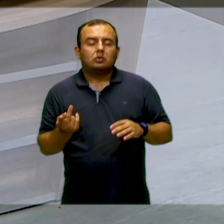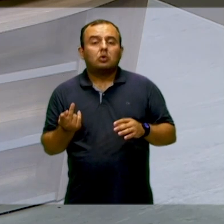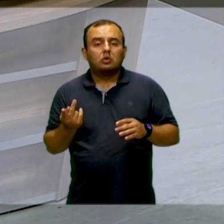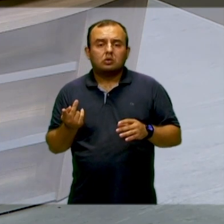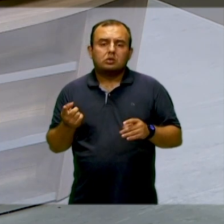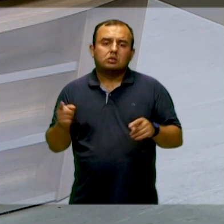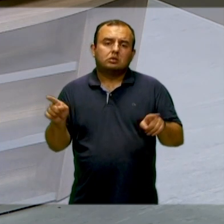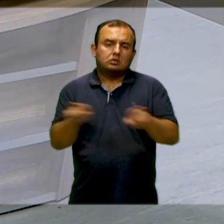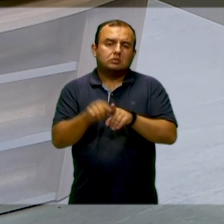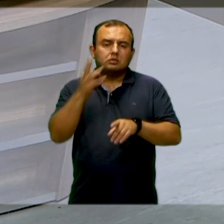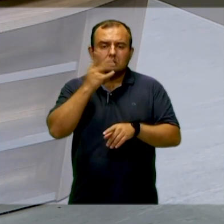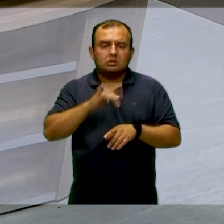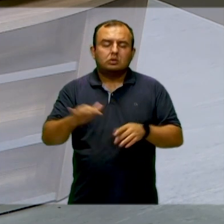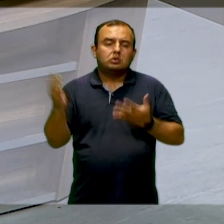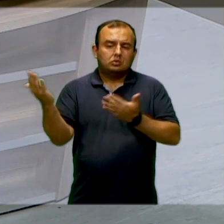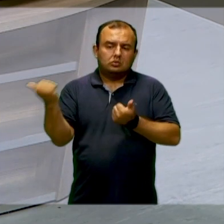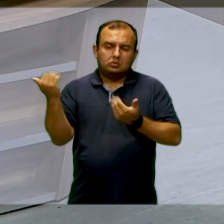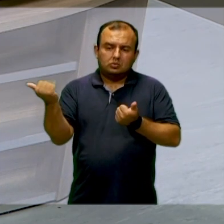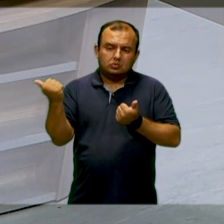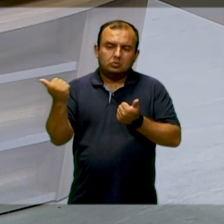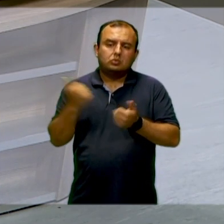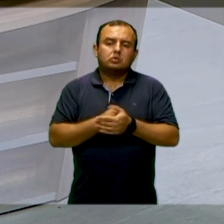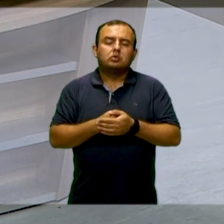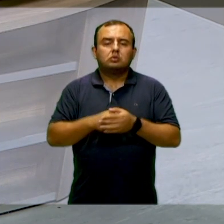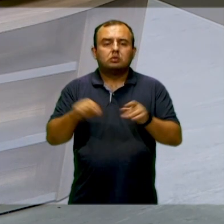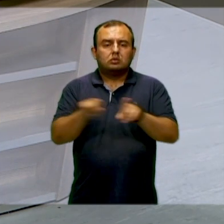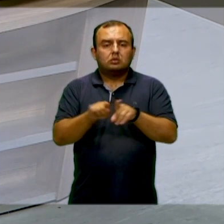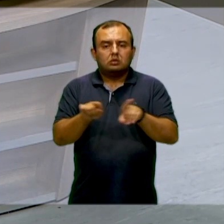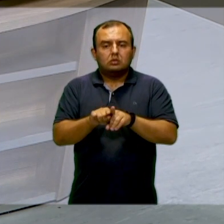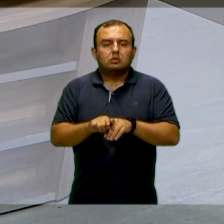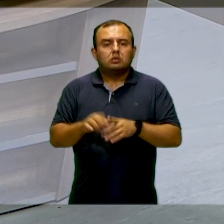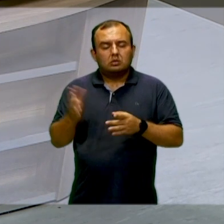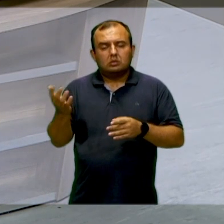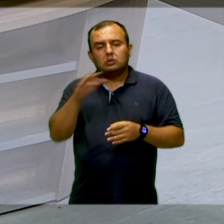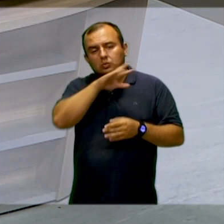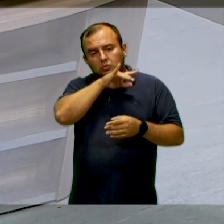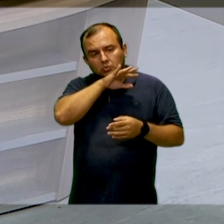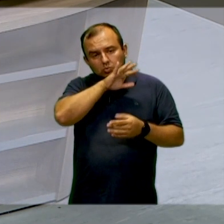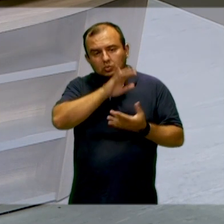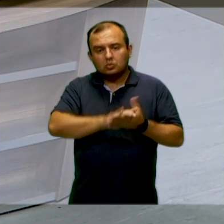a criança, para o jovem, para quem está ali numa situação ruim,